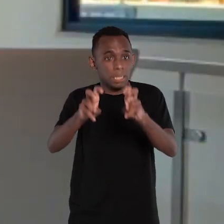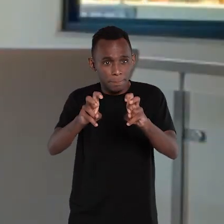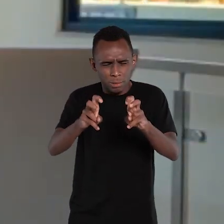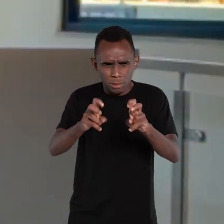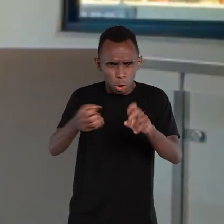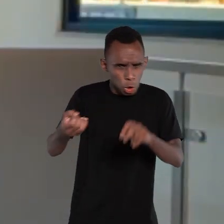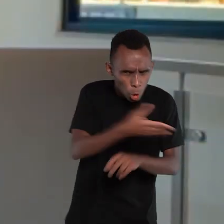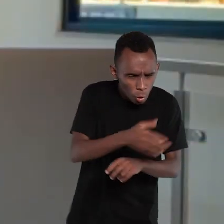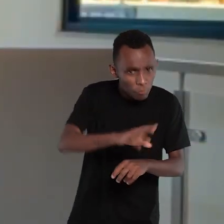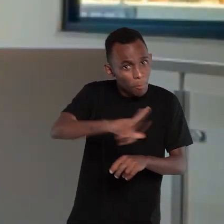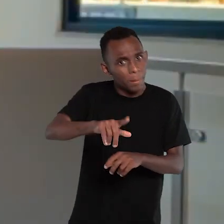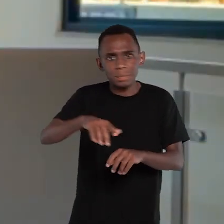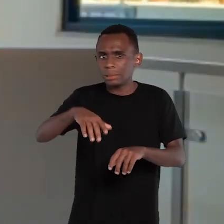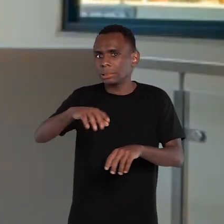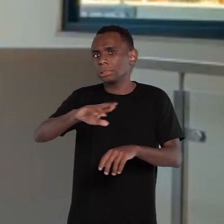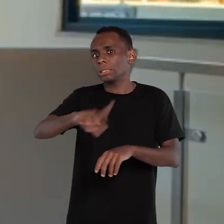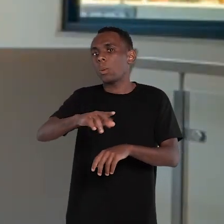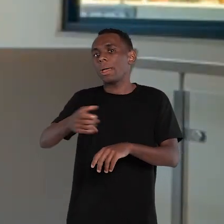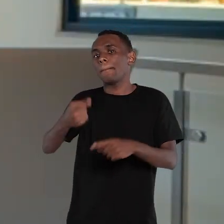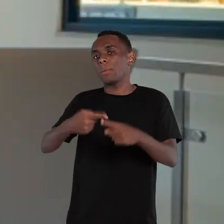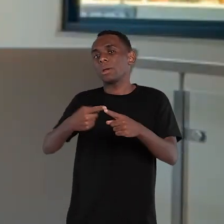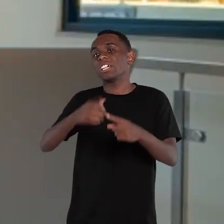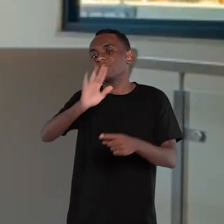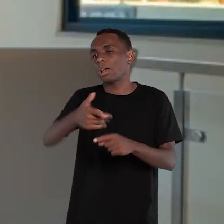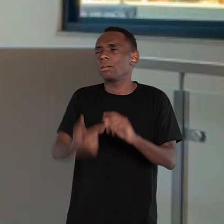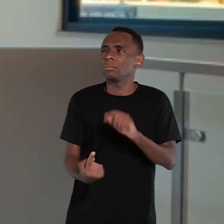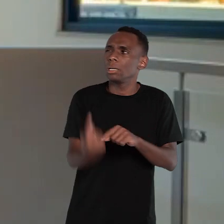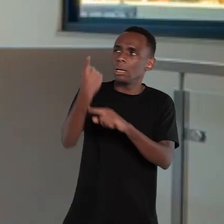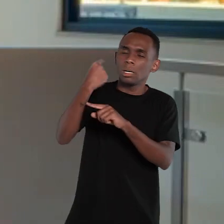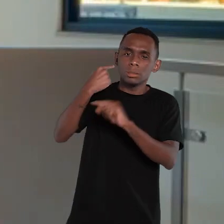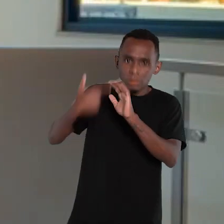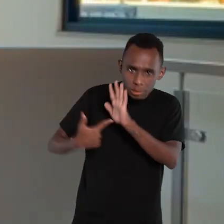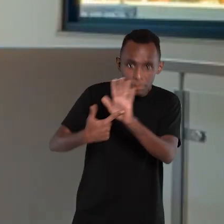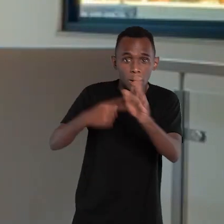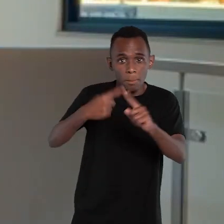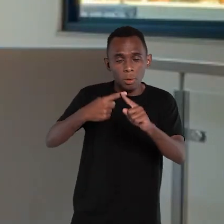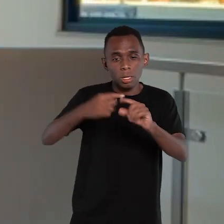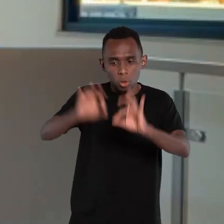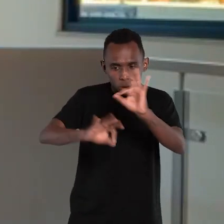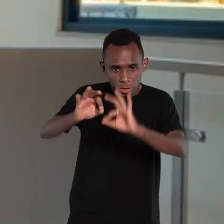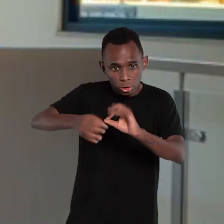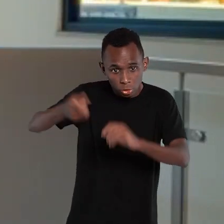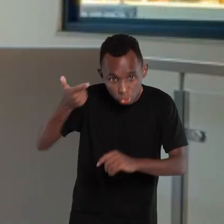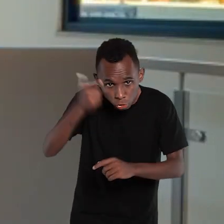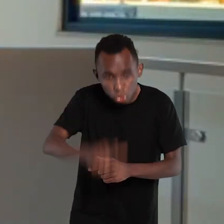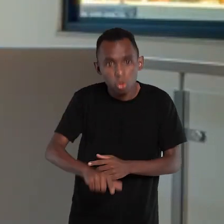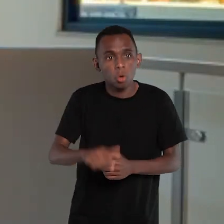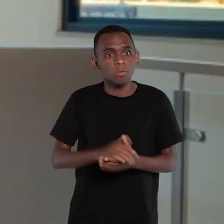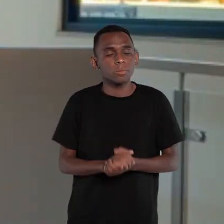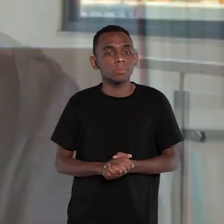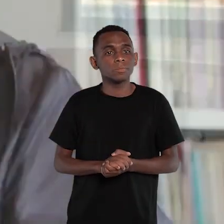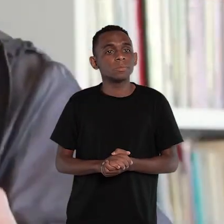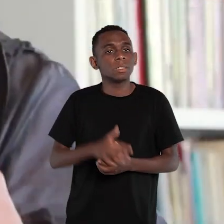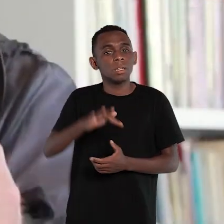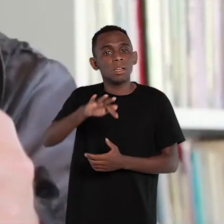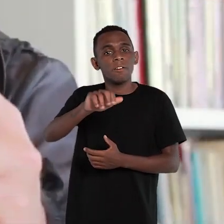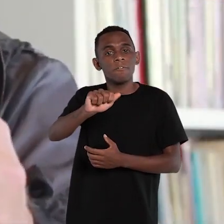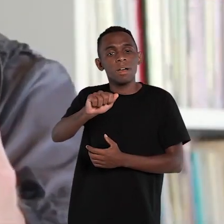mais recente, não tão recente assim, porque é um livro que já foi publicado, mas novamente editado pela Companhia das